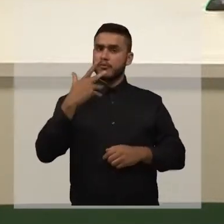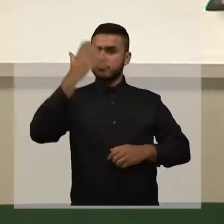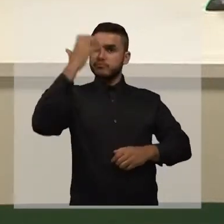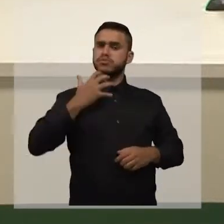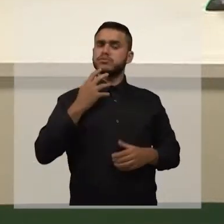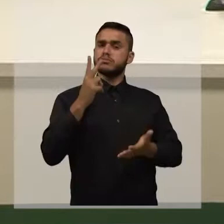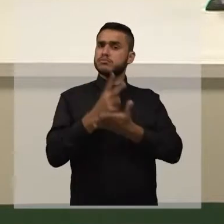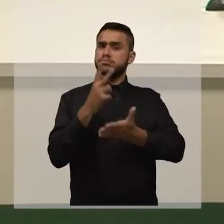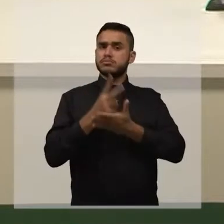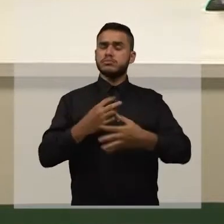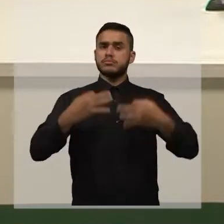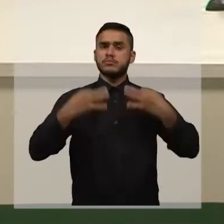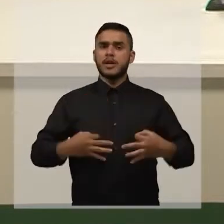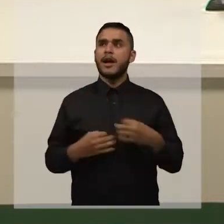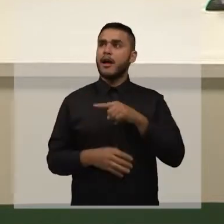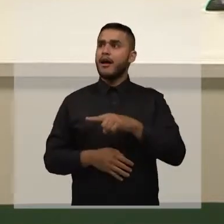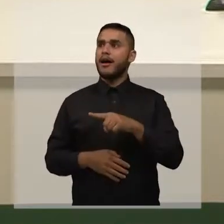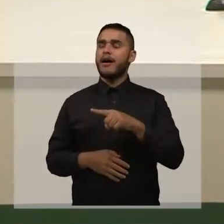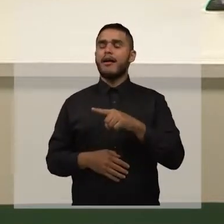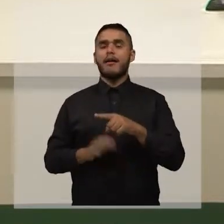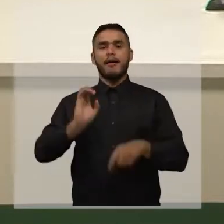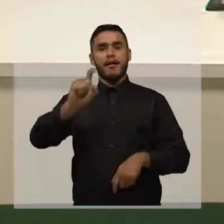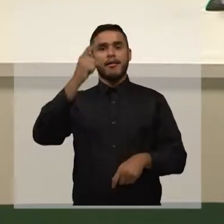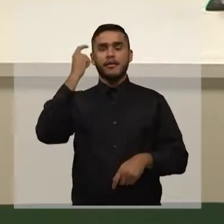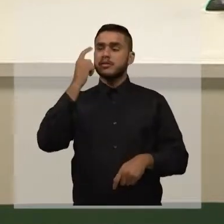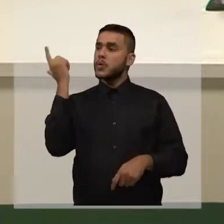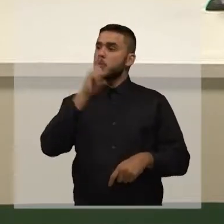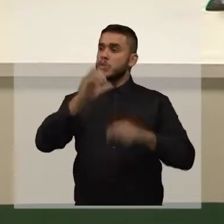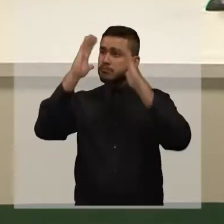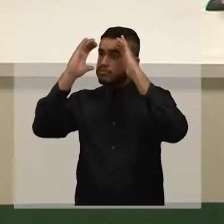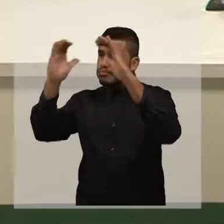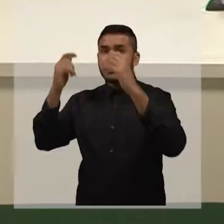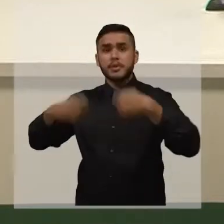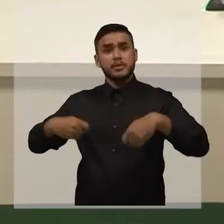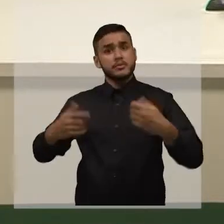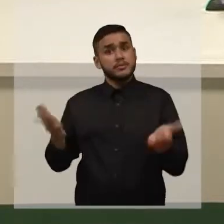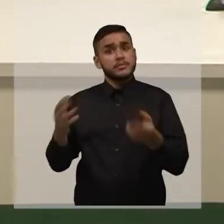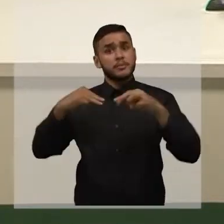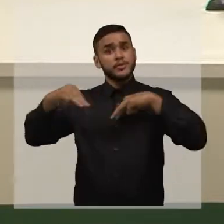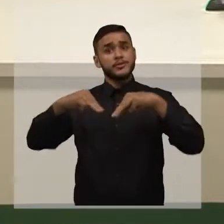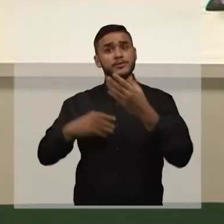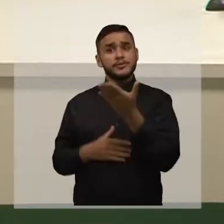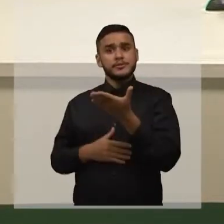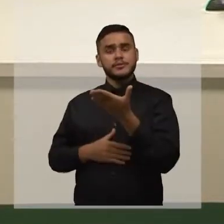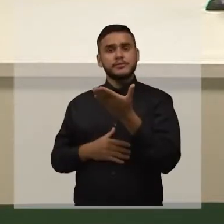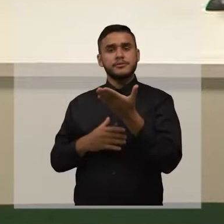a gente espera dos nossos senadores e dos nossos deputados que eles entendam